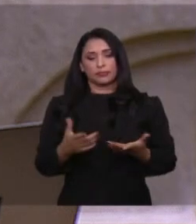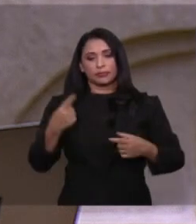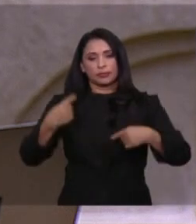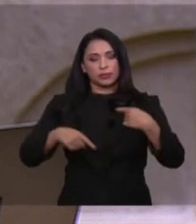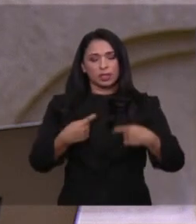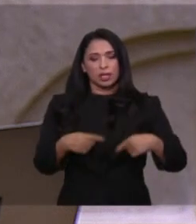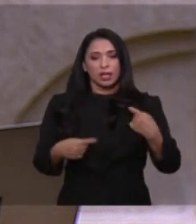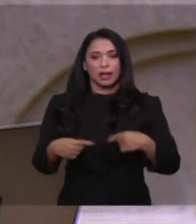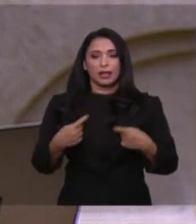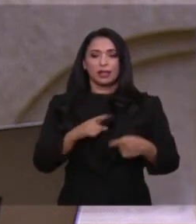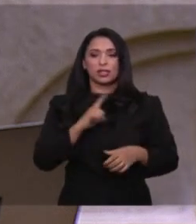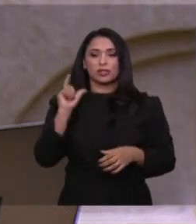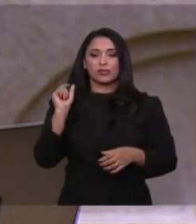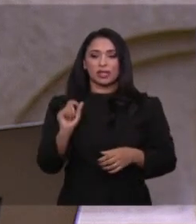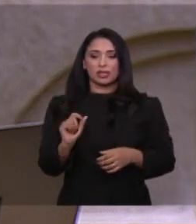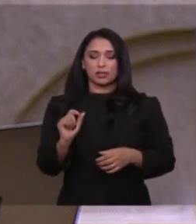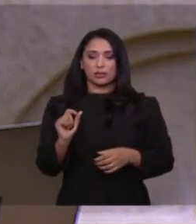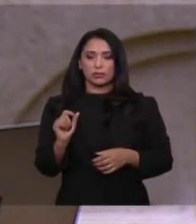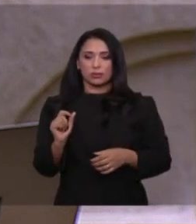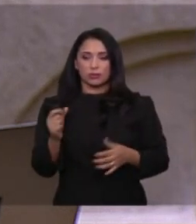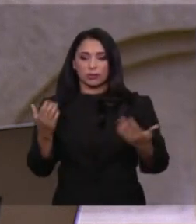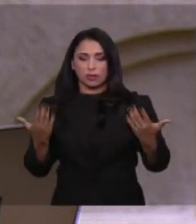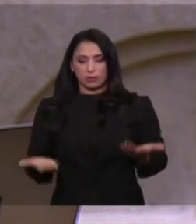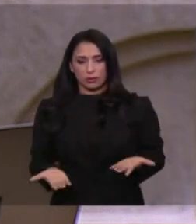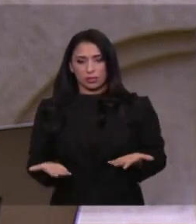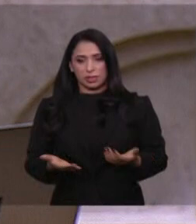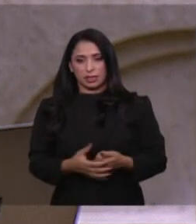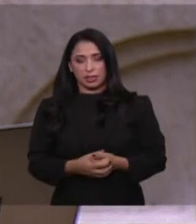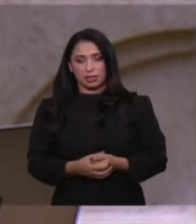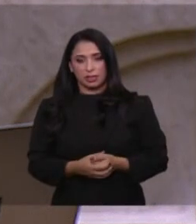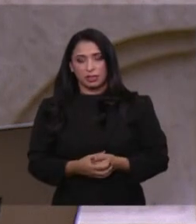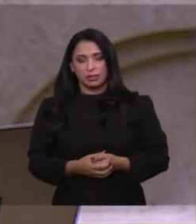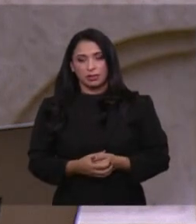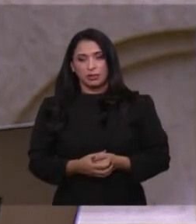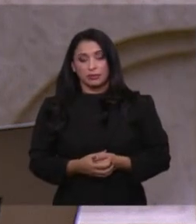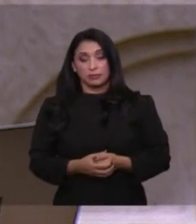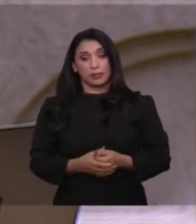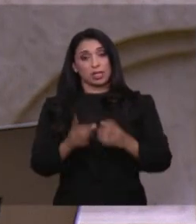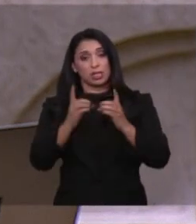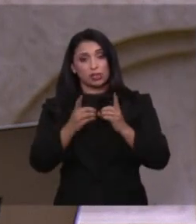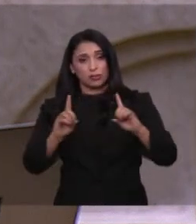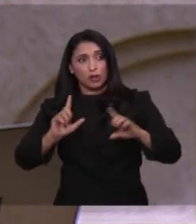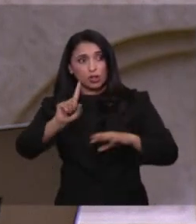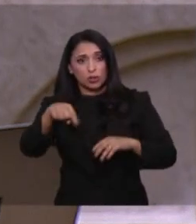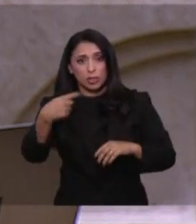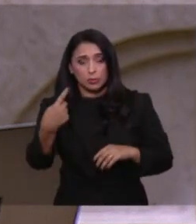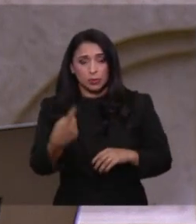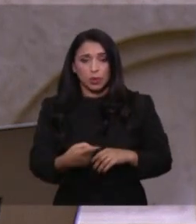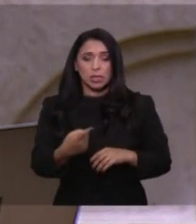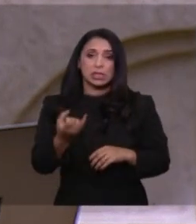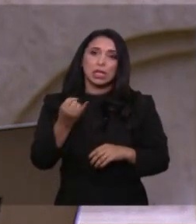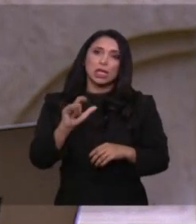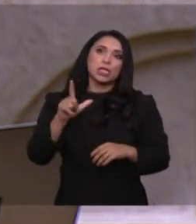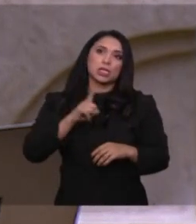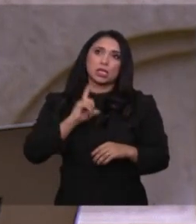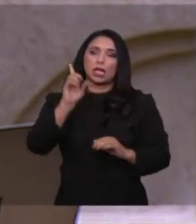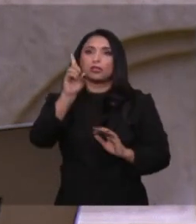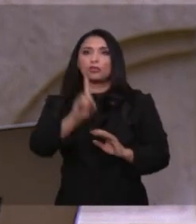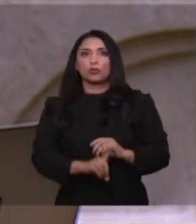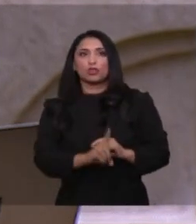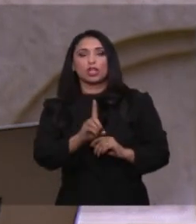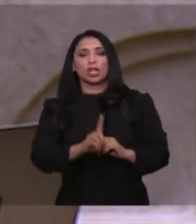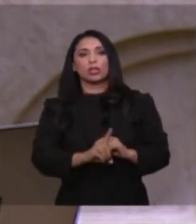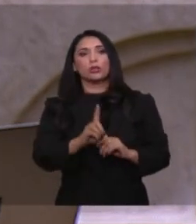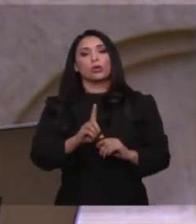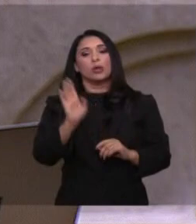separação judicial prévia é exigência para o posterior divórcio, e, em segundo lugar, se subsiste ou não no direito brasileiro a